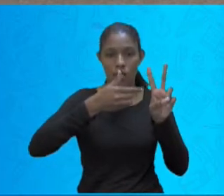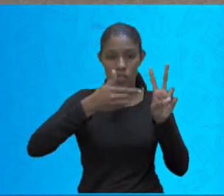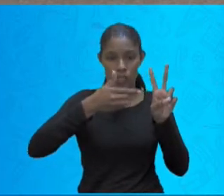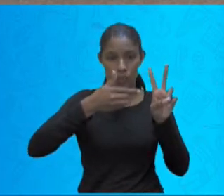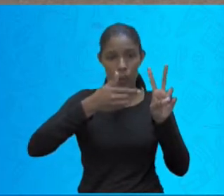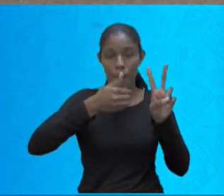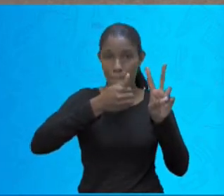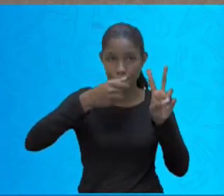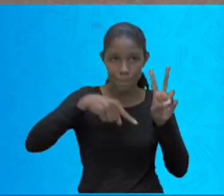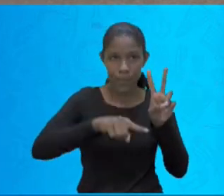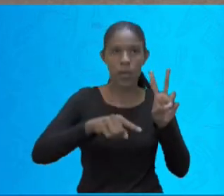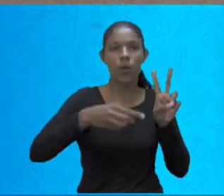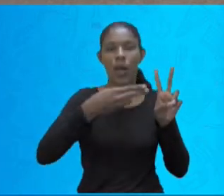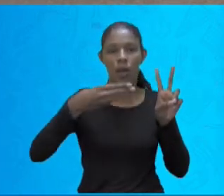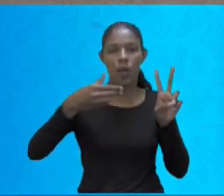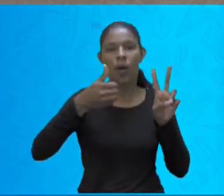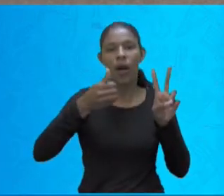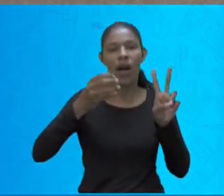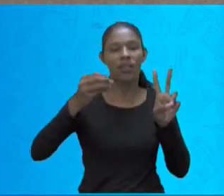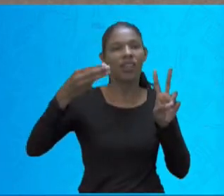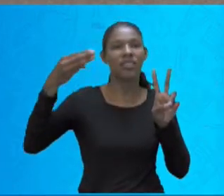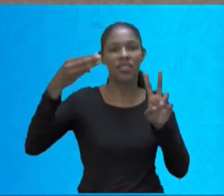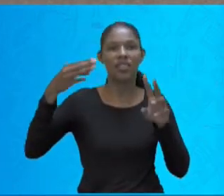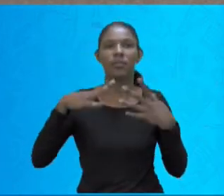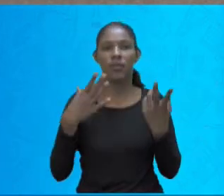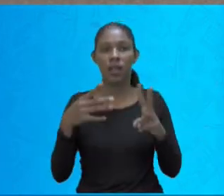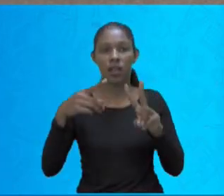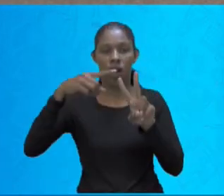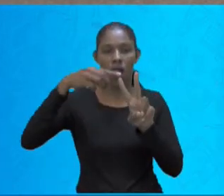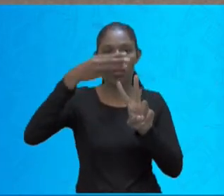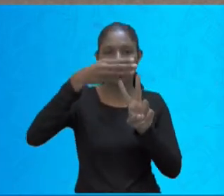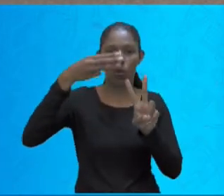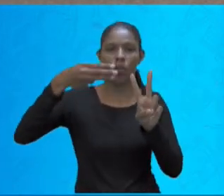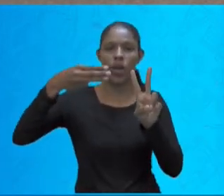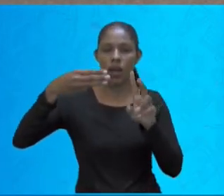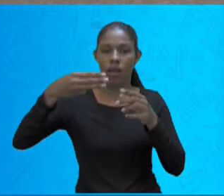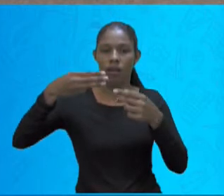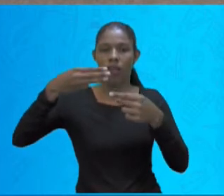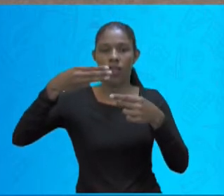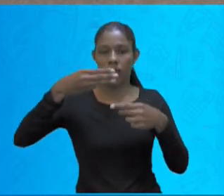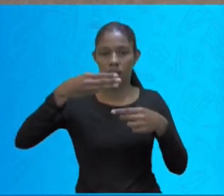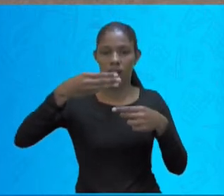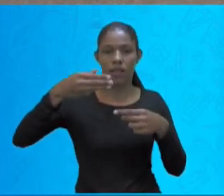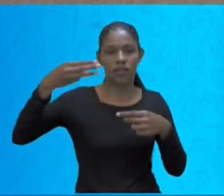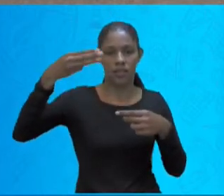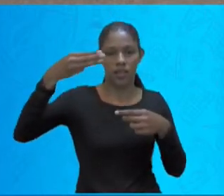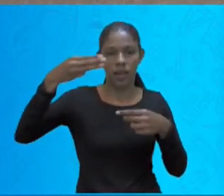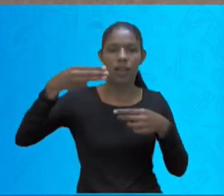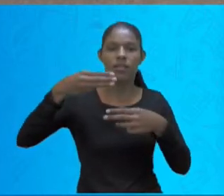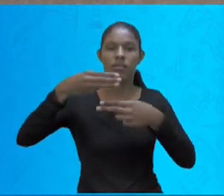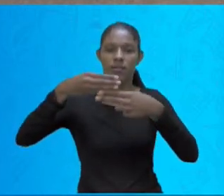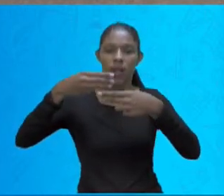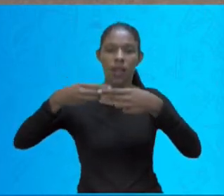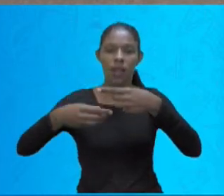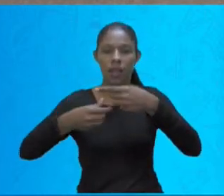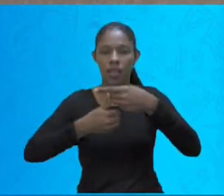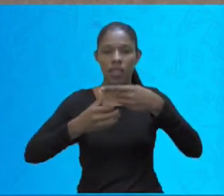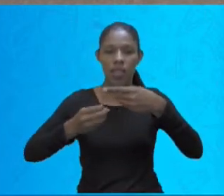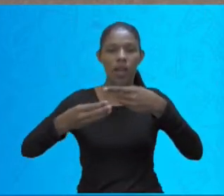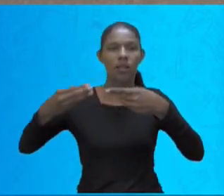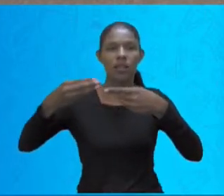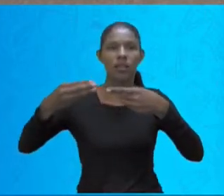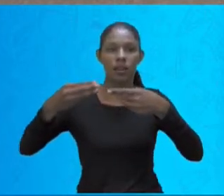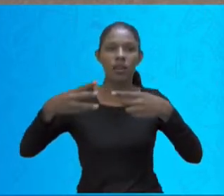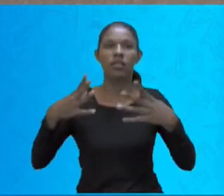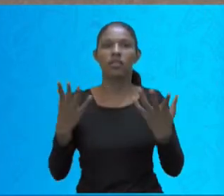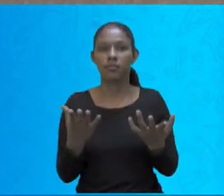a 1000. Então, 3 décimos, que é igual a 0,3. Por isso que a resposta lá foi a letra